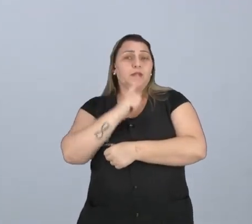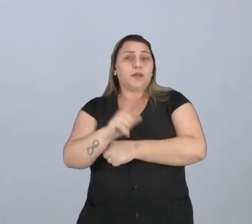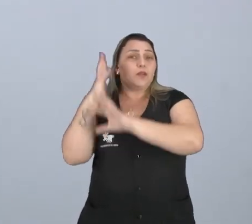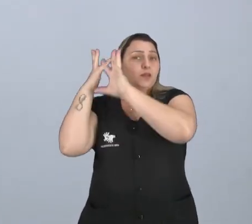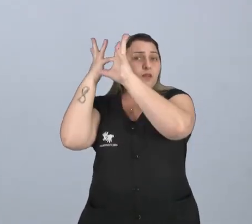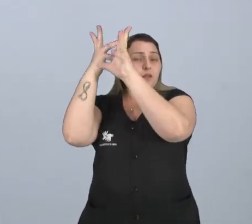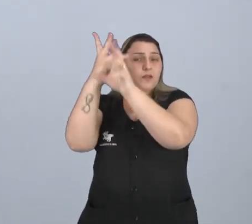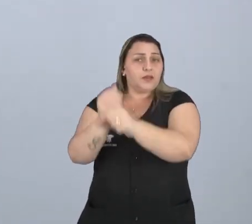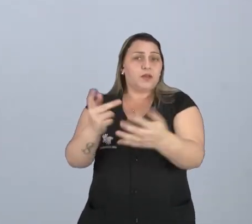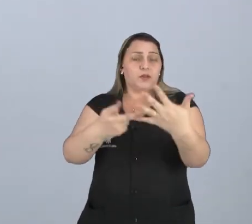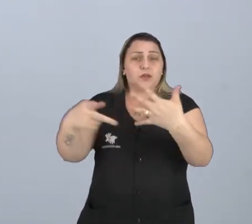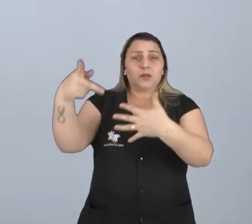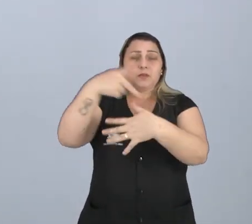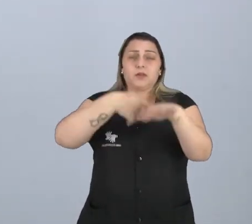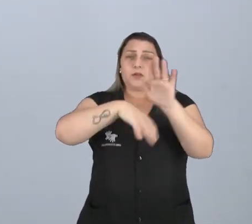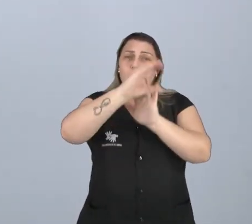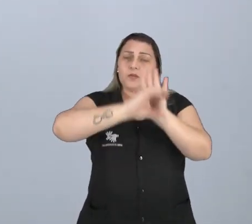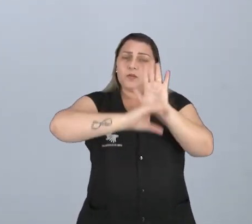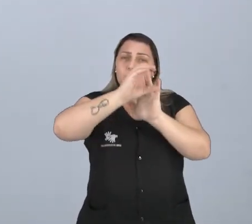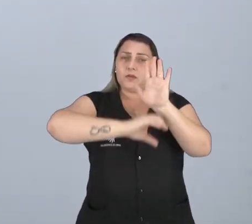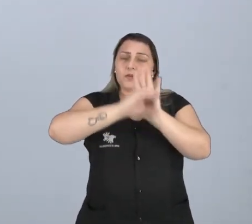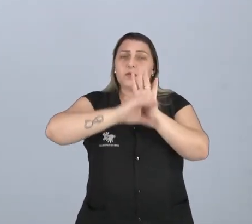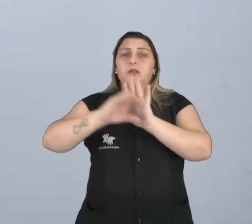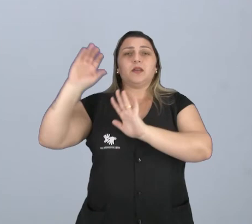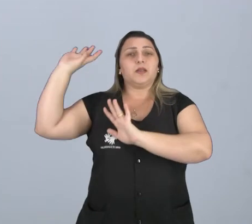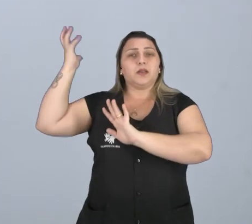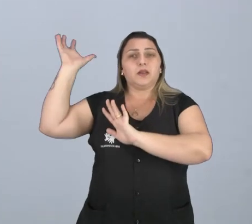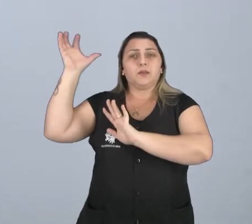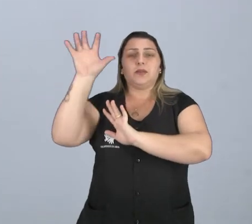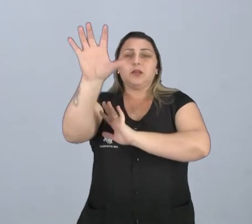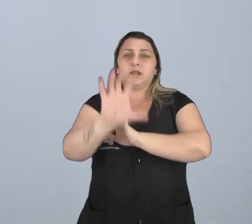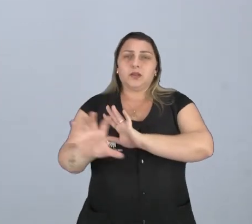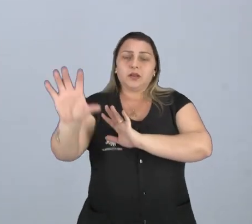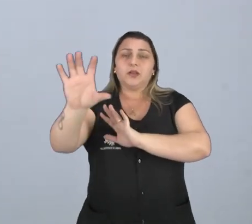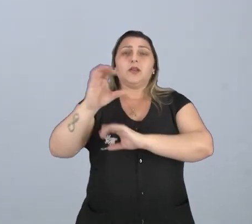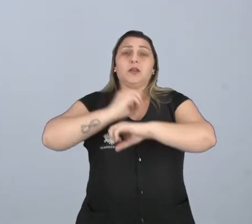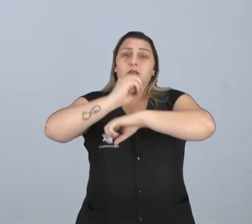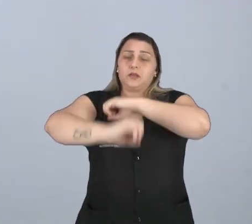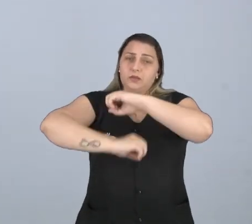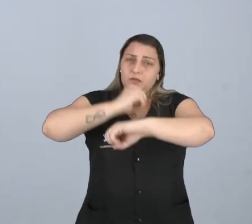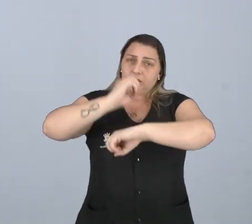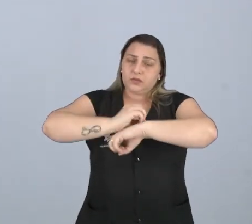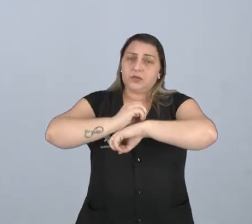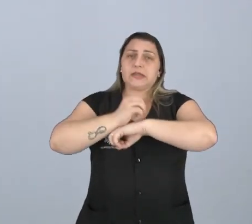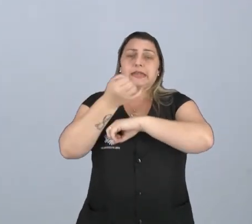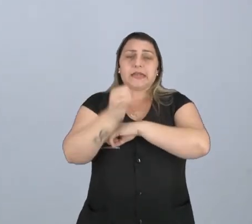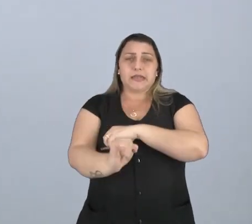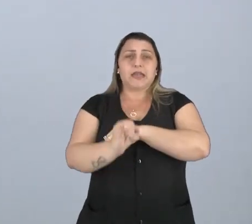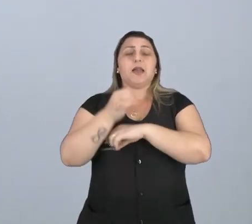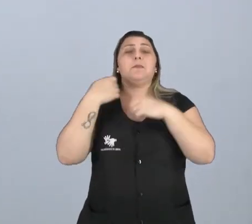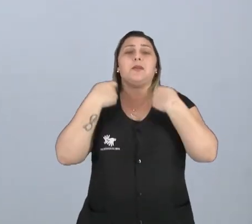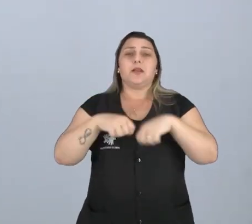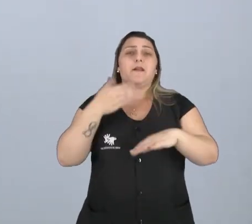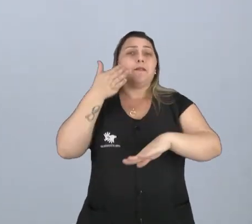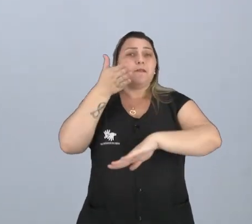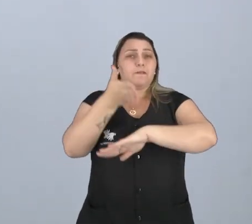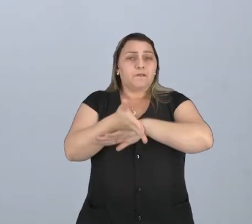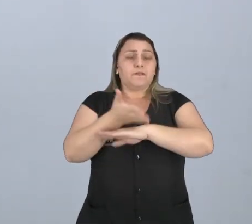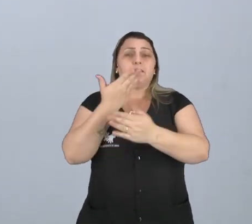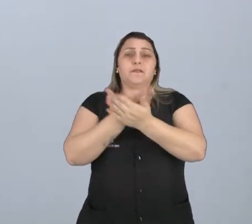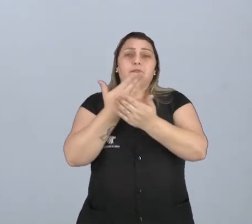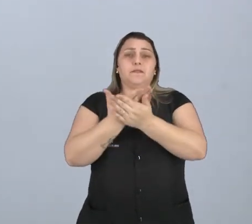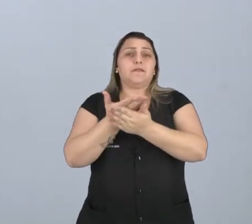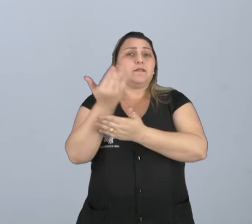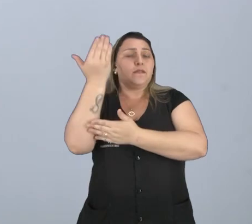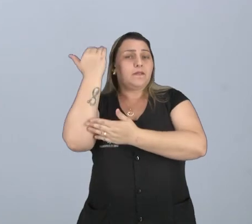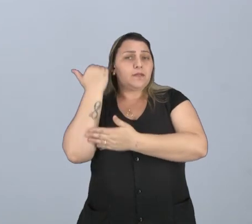revisar aí os principais conceitos sobre climas regionais e estações do ano, tá bom? Se for necessário, reassistam as aulas anteriores,